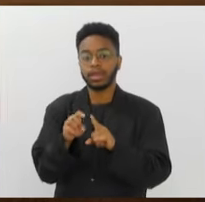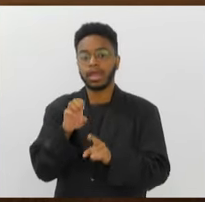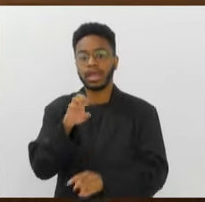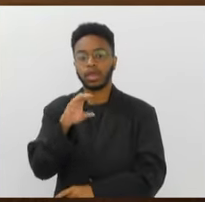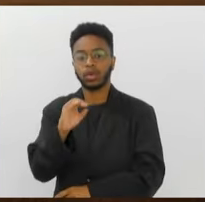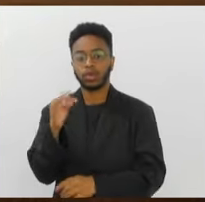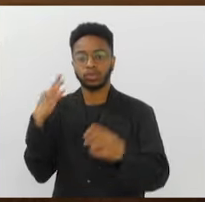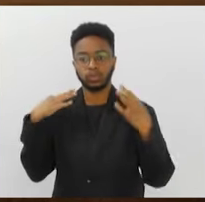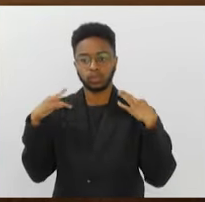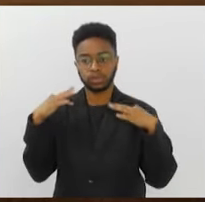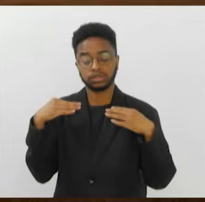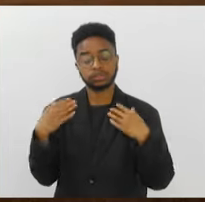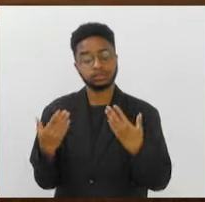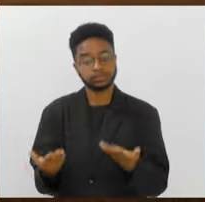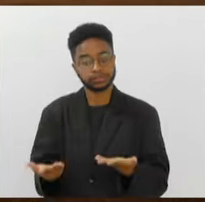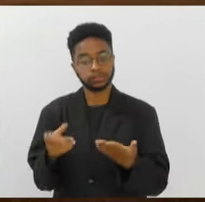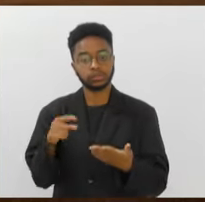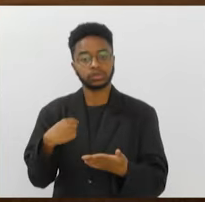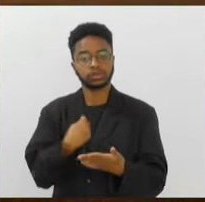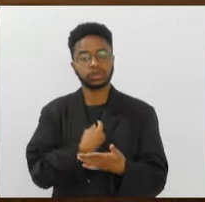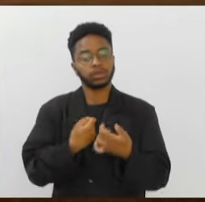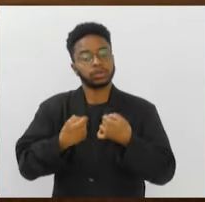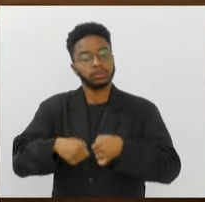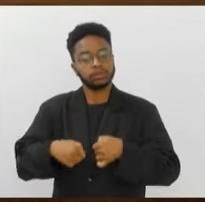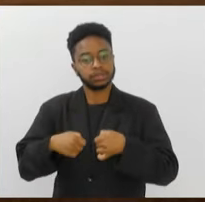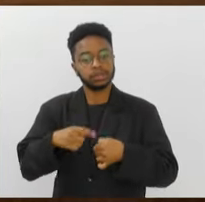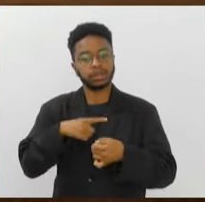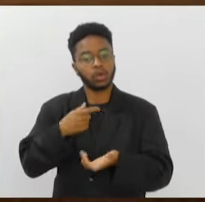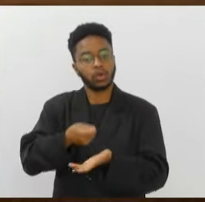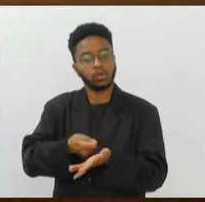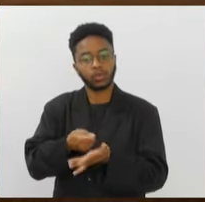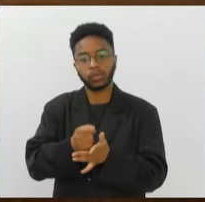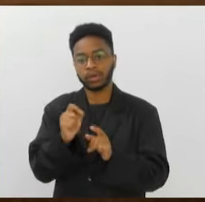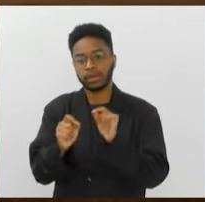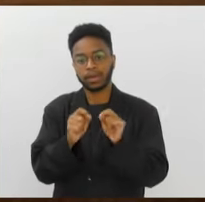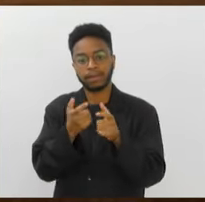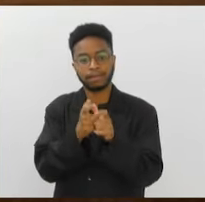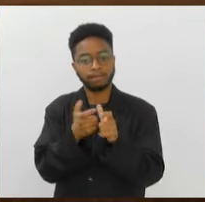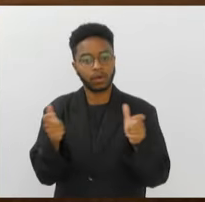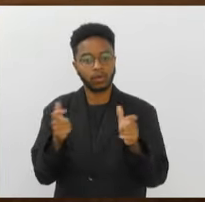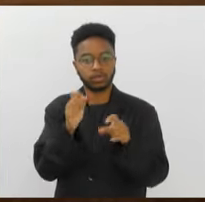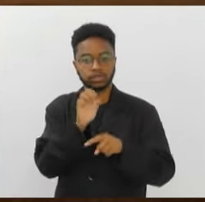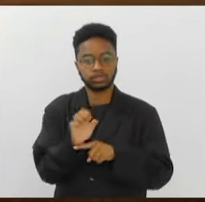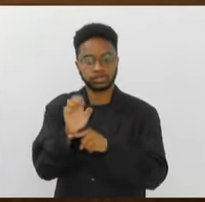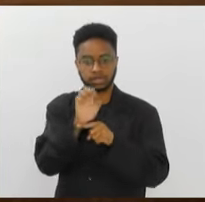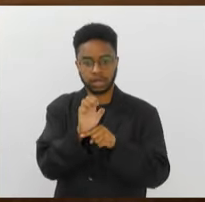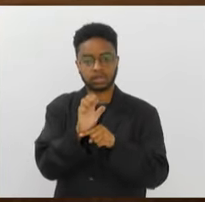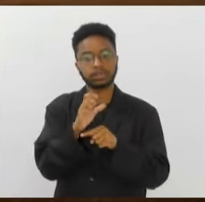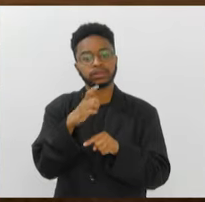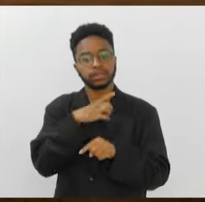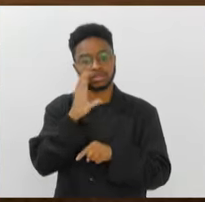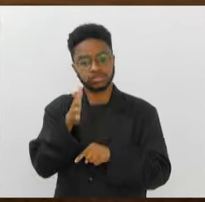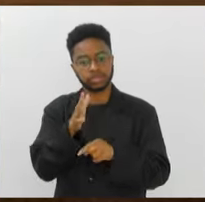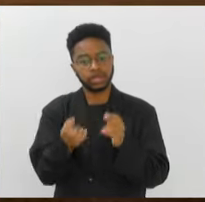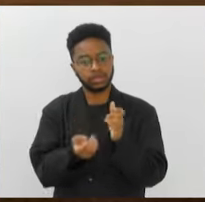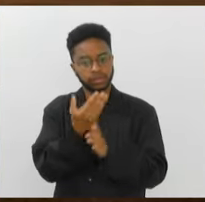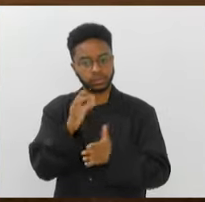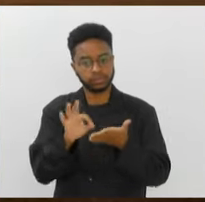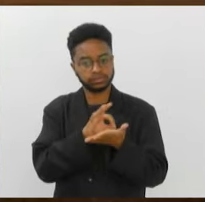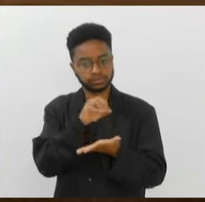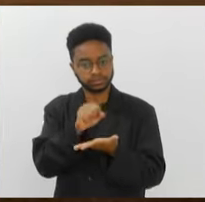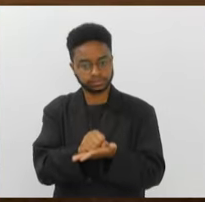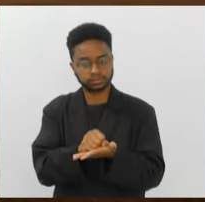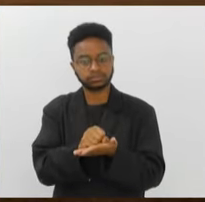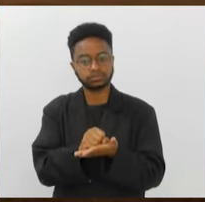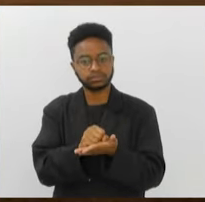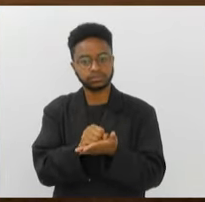Então, nós temos a obrigação, a maior parte dos estados já criou o seu Cadastro